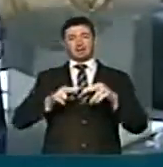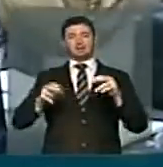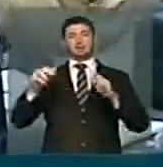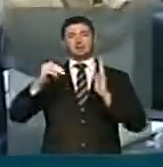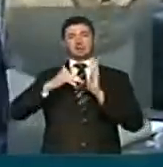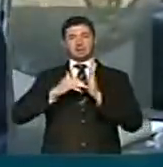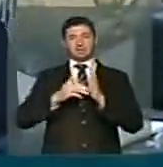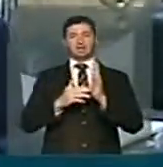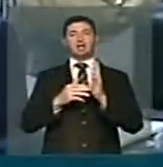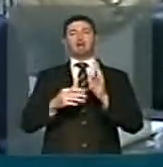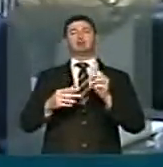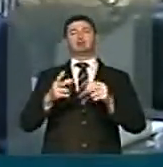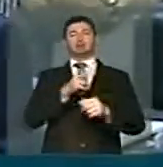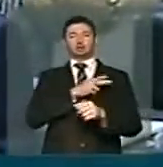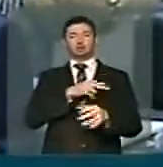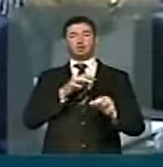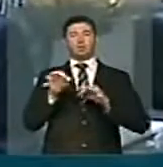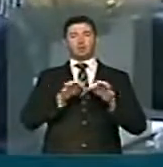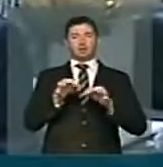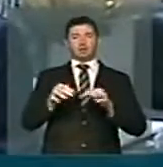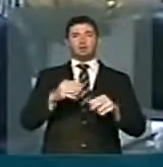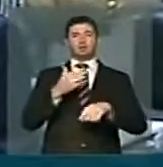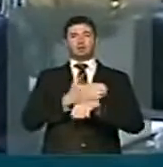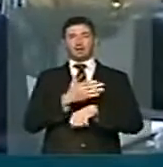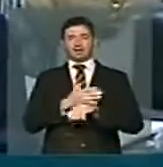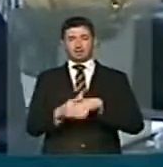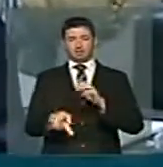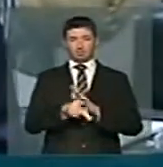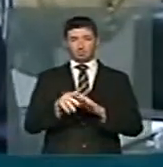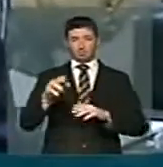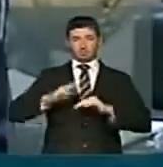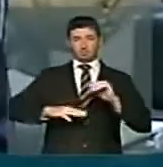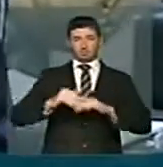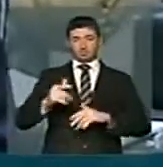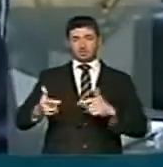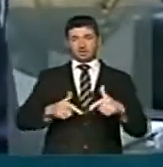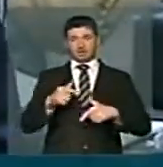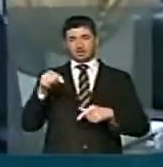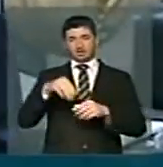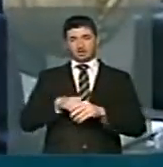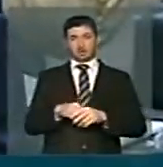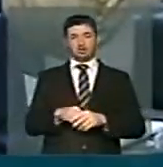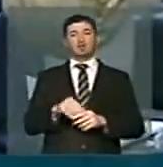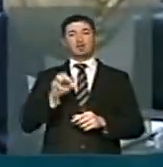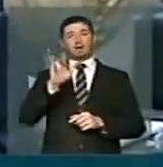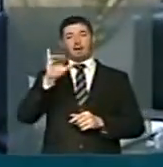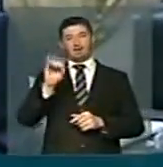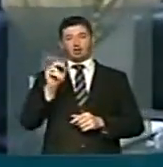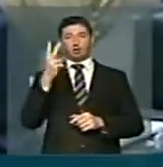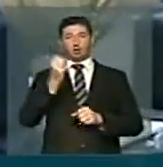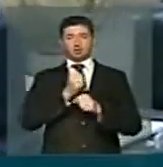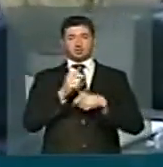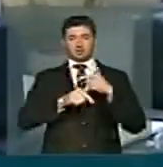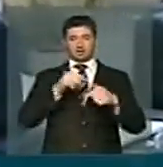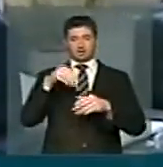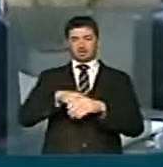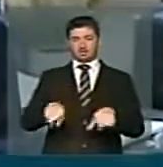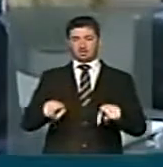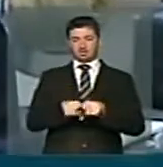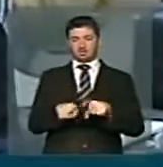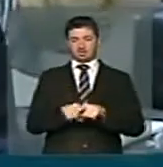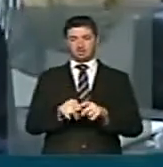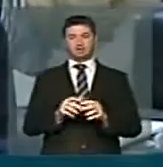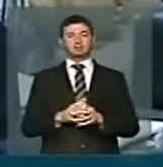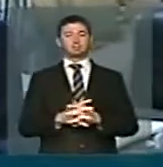de proposições, coordenador de treinamento funcional da Casa, diretor executivo do Centro Gráfico por 2 anos. Na administração do